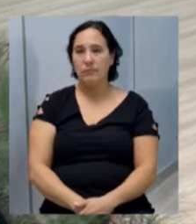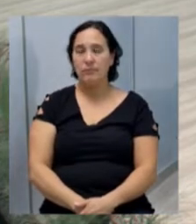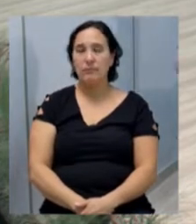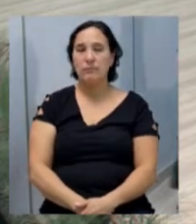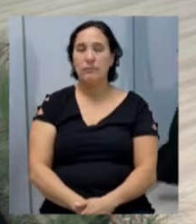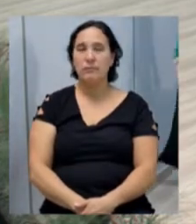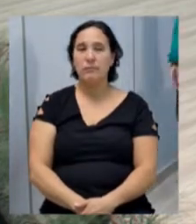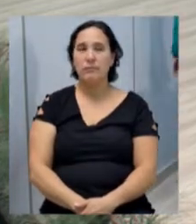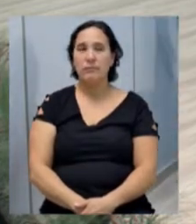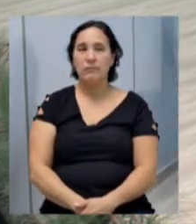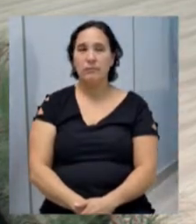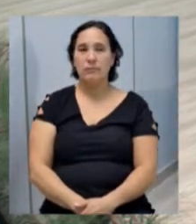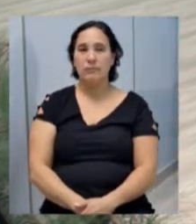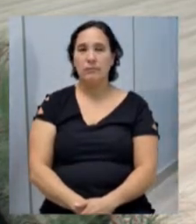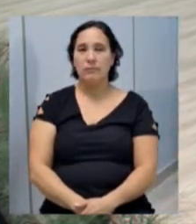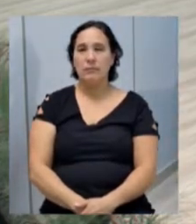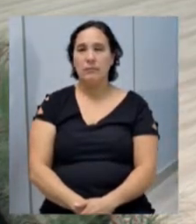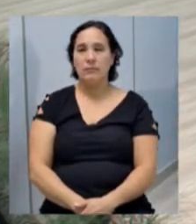Obrigado.